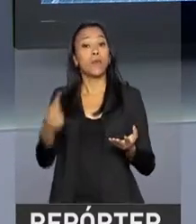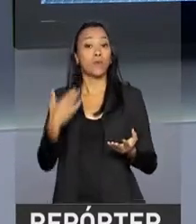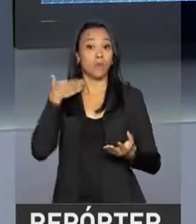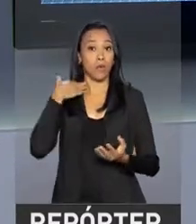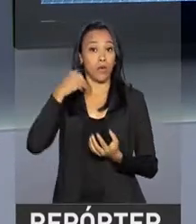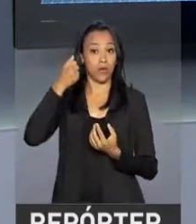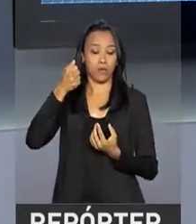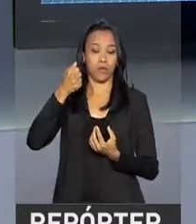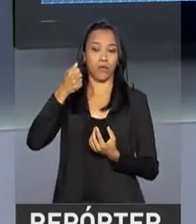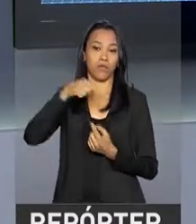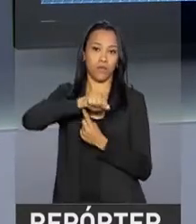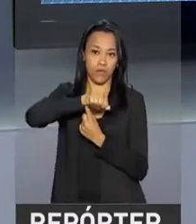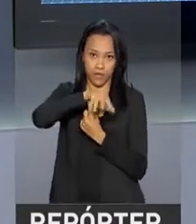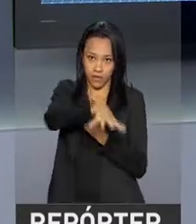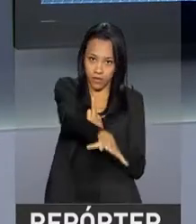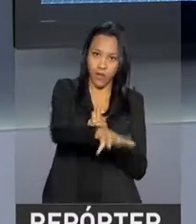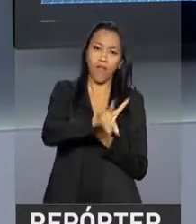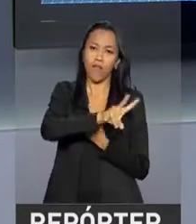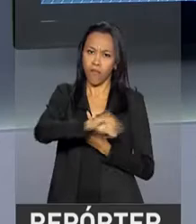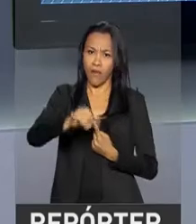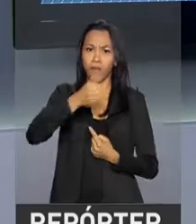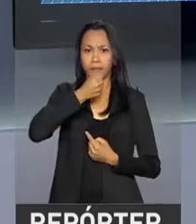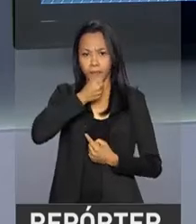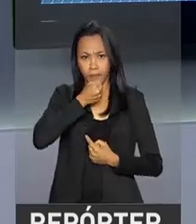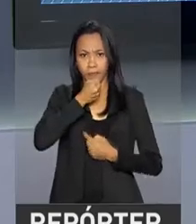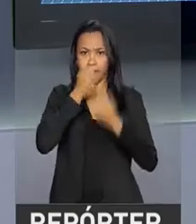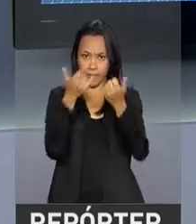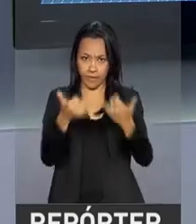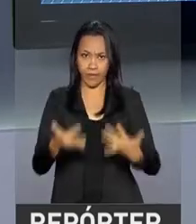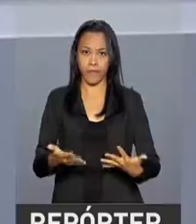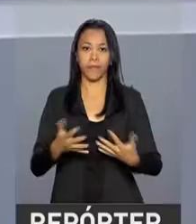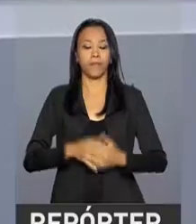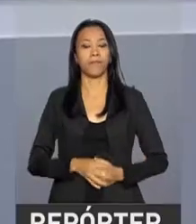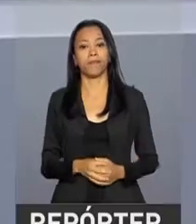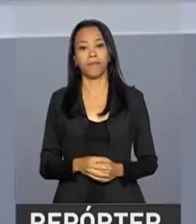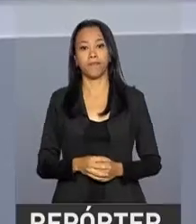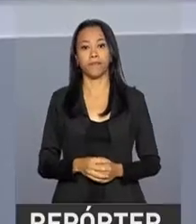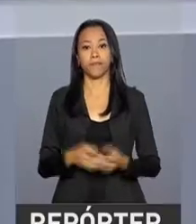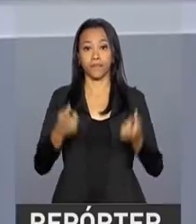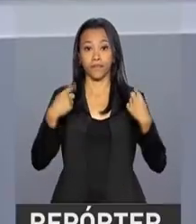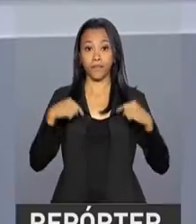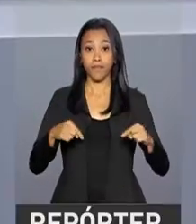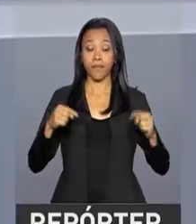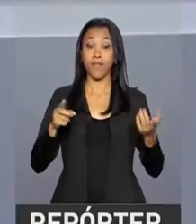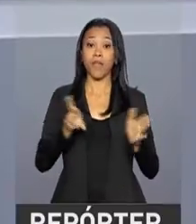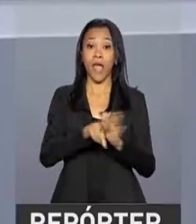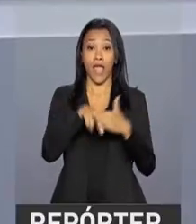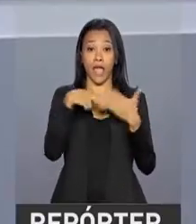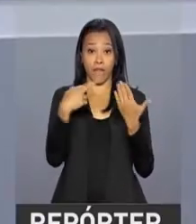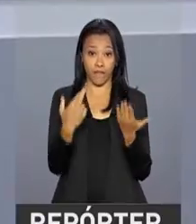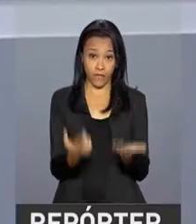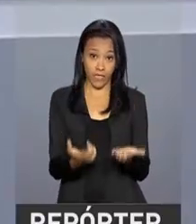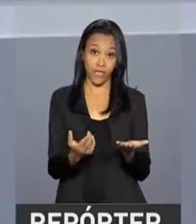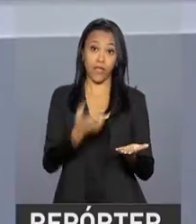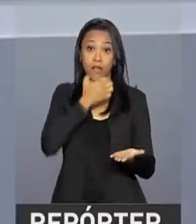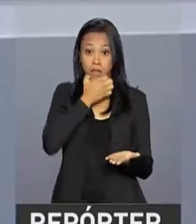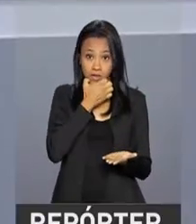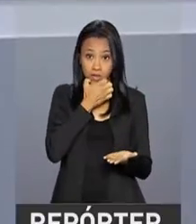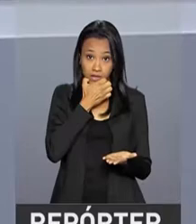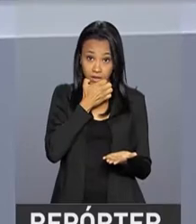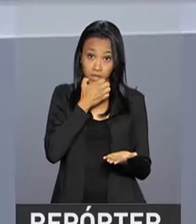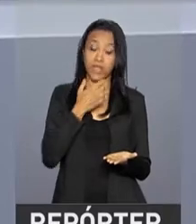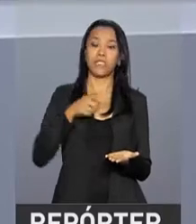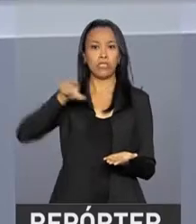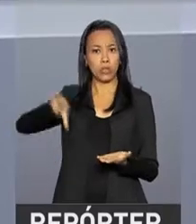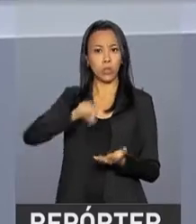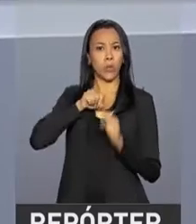ilan goldfajn vai dar a entrevista para falar sobre o assunto a revista britânica bem quer elege e logo